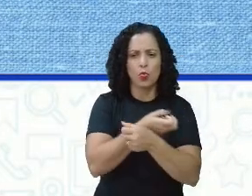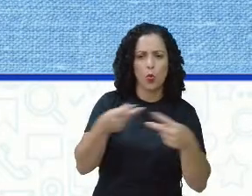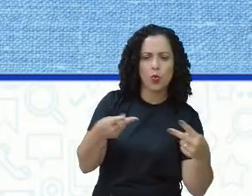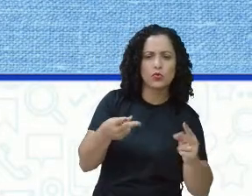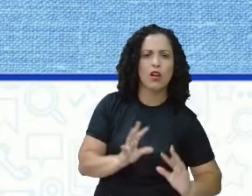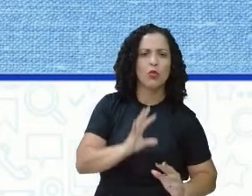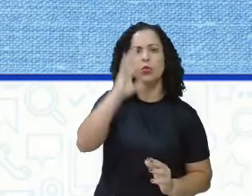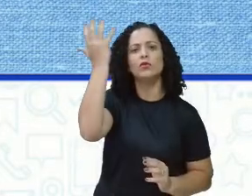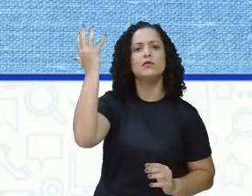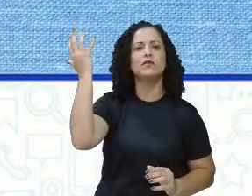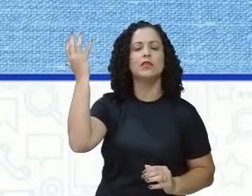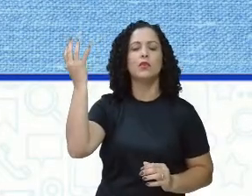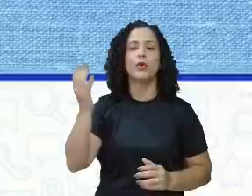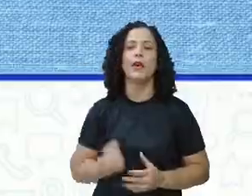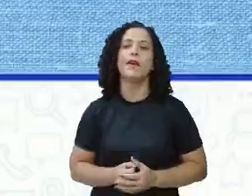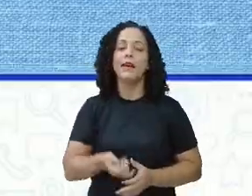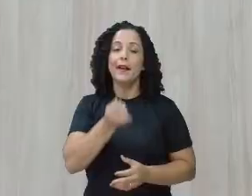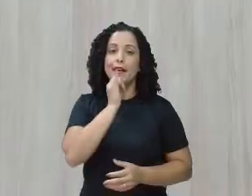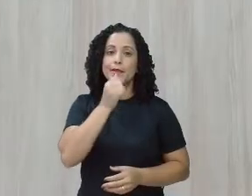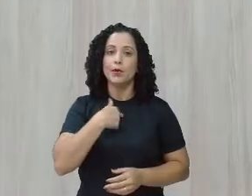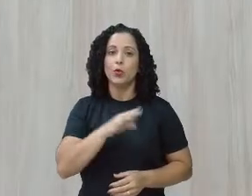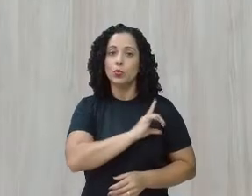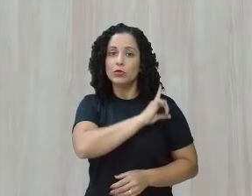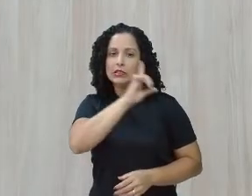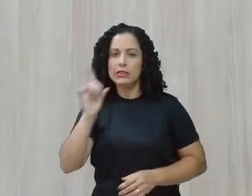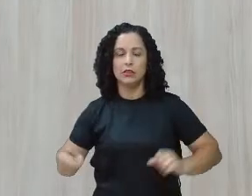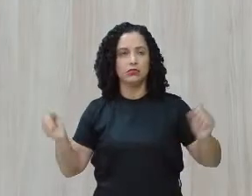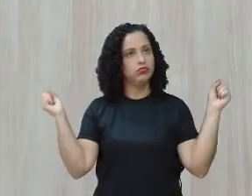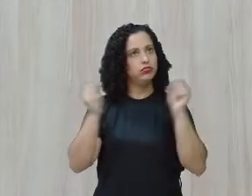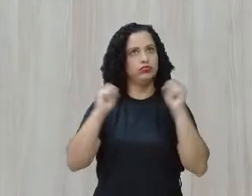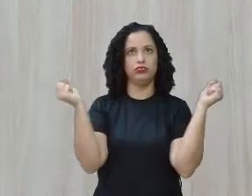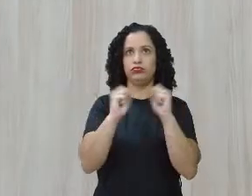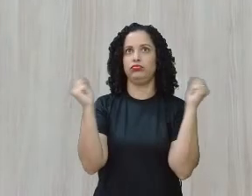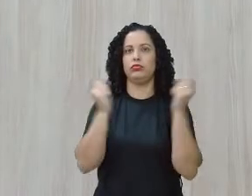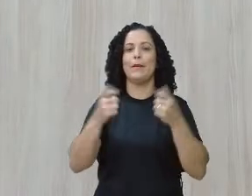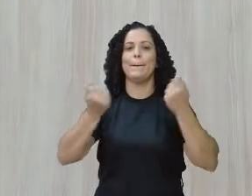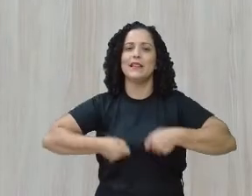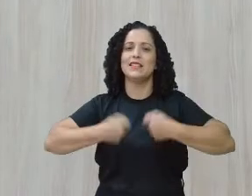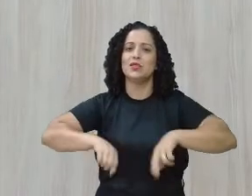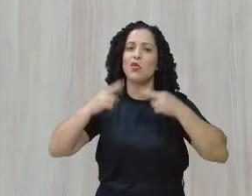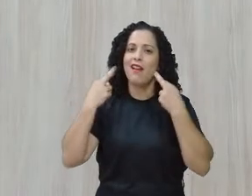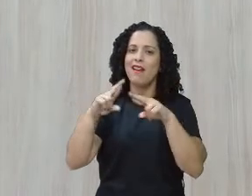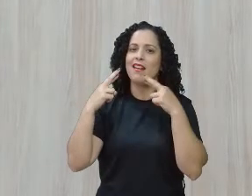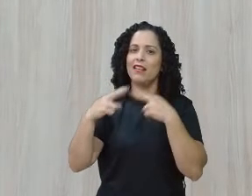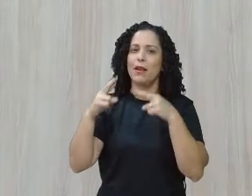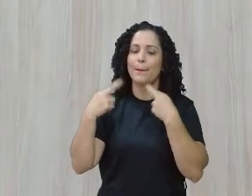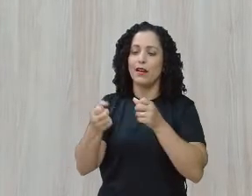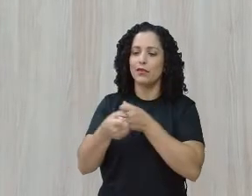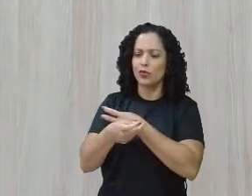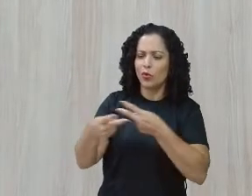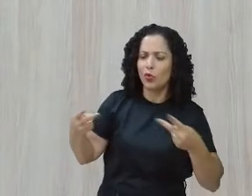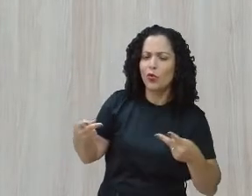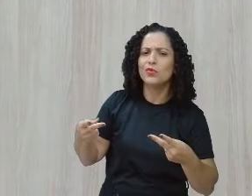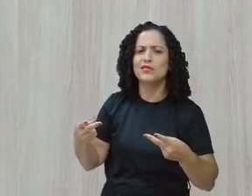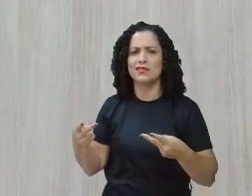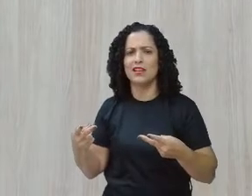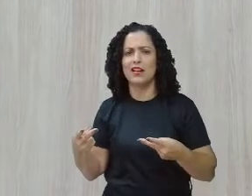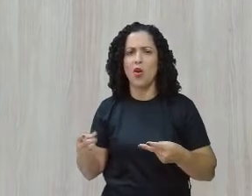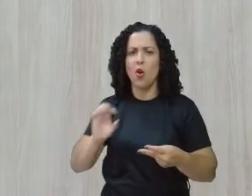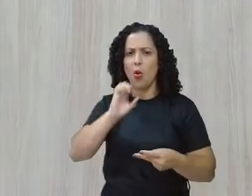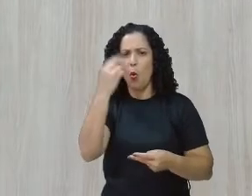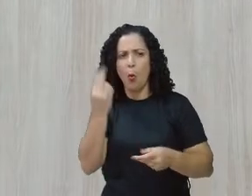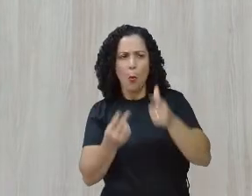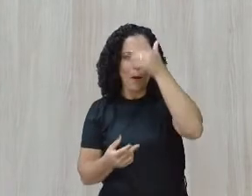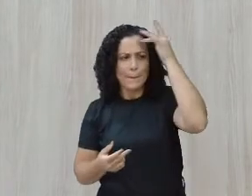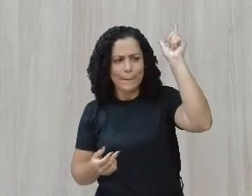Ou seja, é quando eu estou naquele meu dia estressado e eu preciso reclamar de alguma situação ou de alguém.